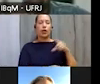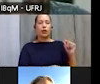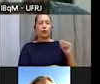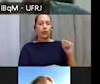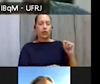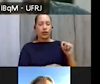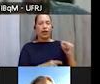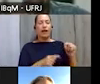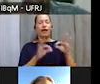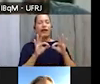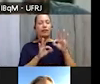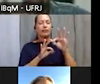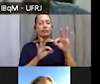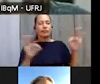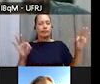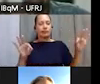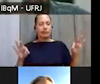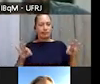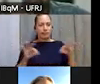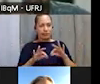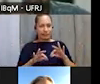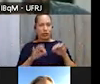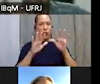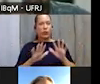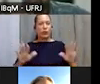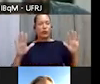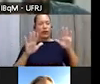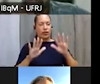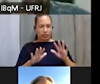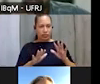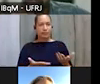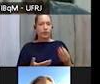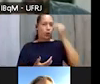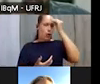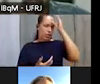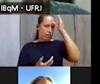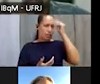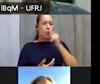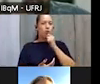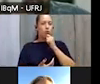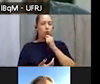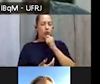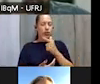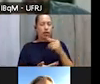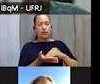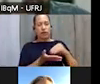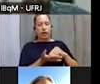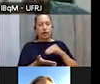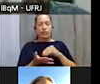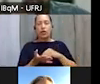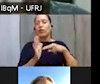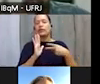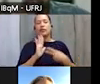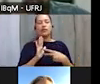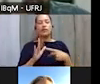do nosso território, a falta de conhecimento do significado das coisas, do significado dos objetos, daquilo que